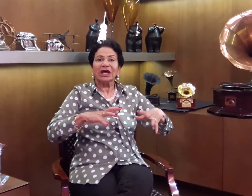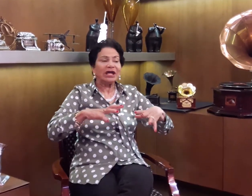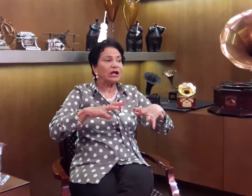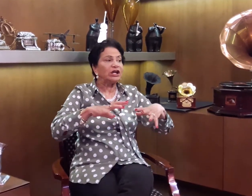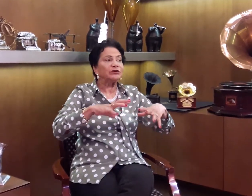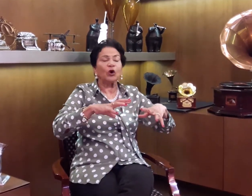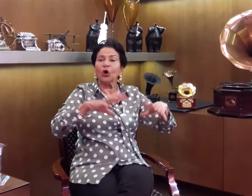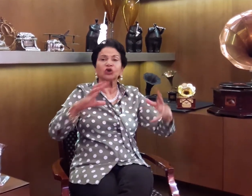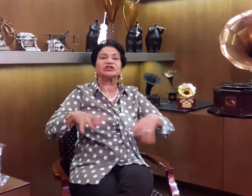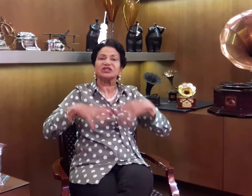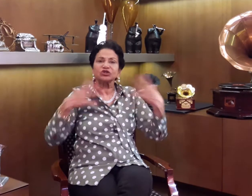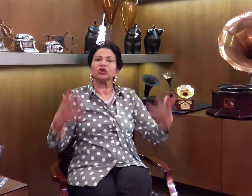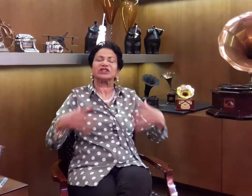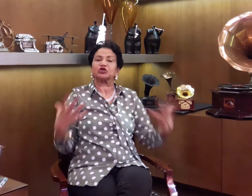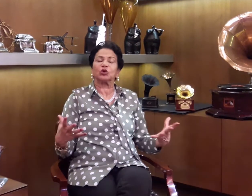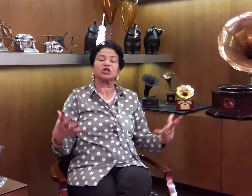entregues,